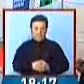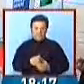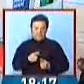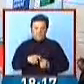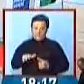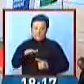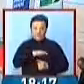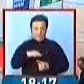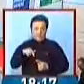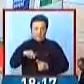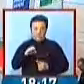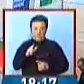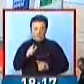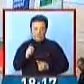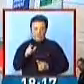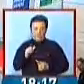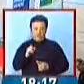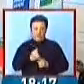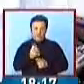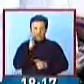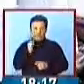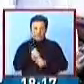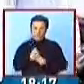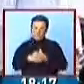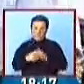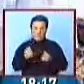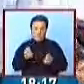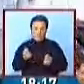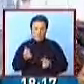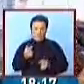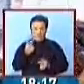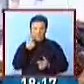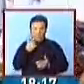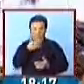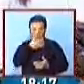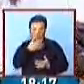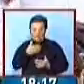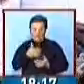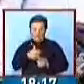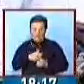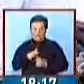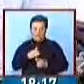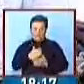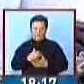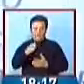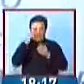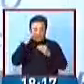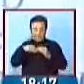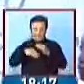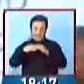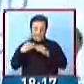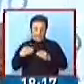distrito de Porto Alegre, as oportunidades de emprego são escassas e o drama reflete-se a partir do ensino superior. As